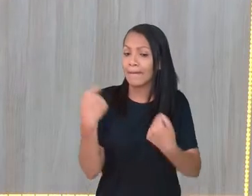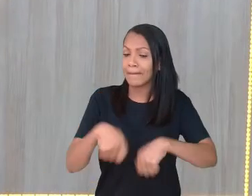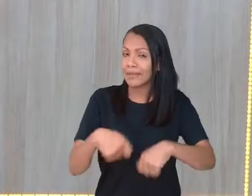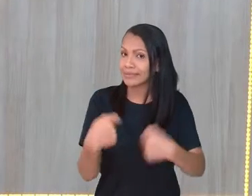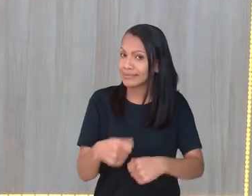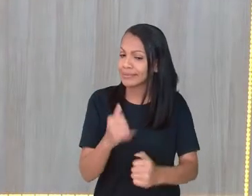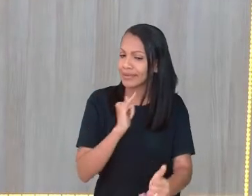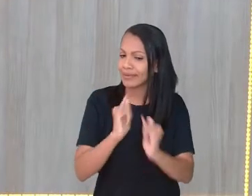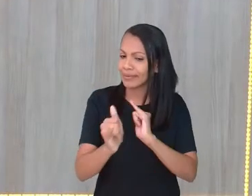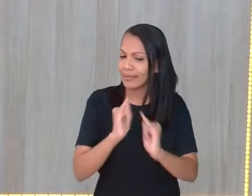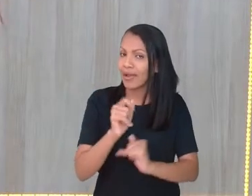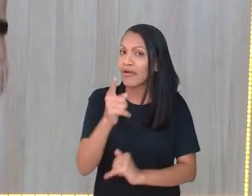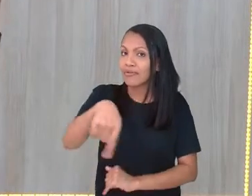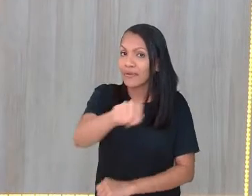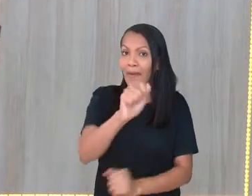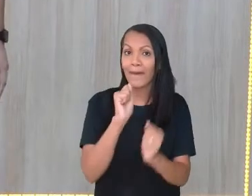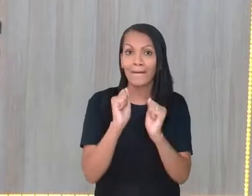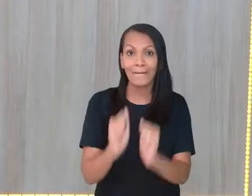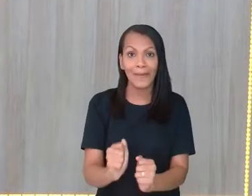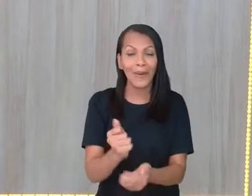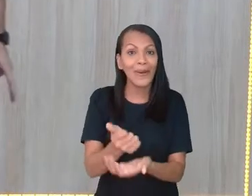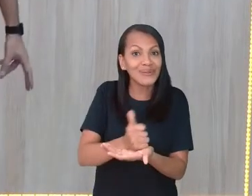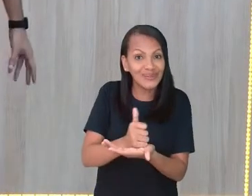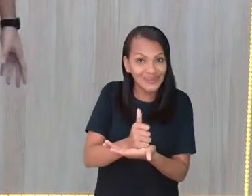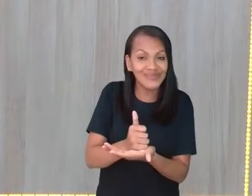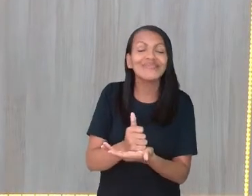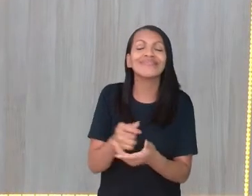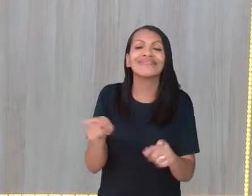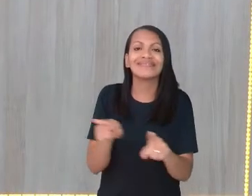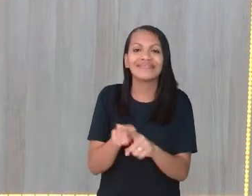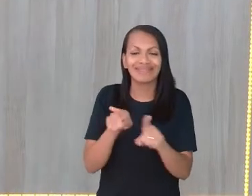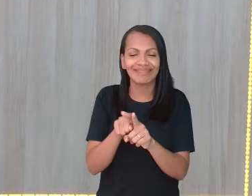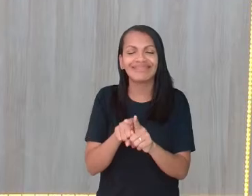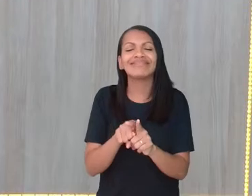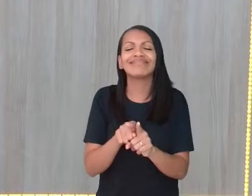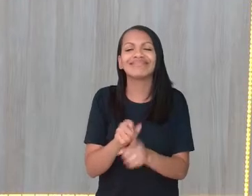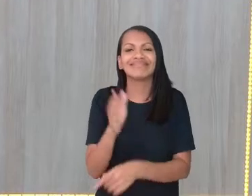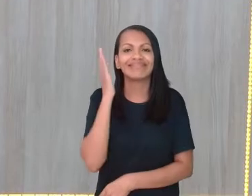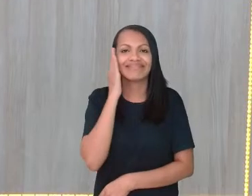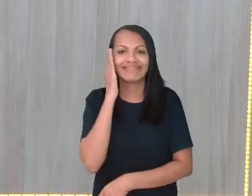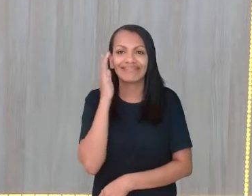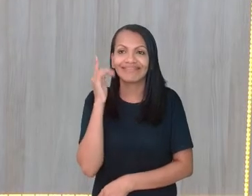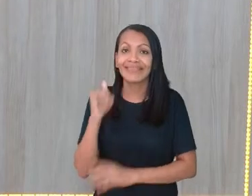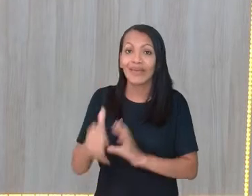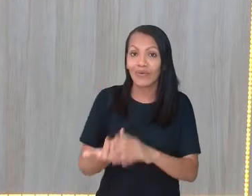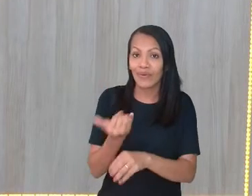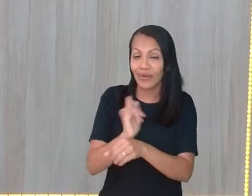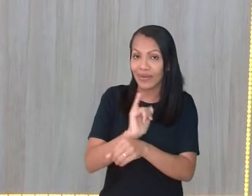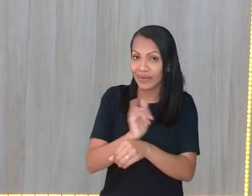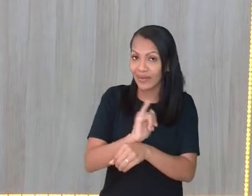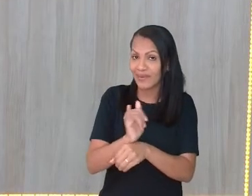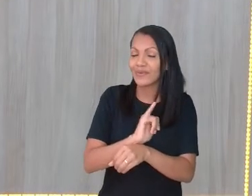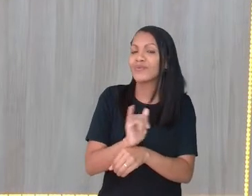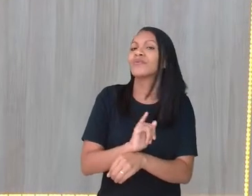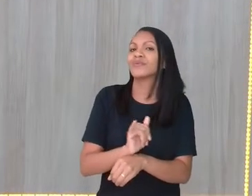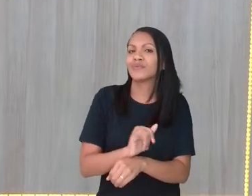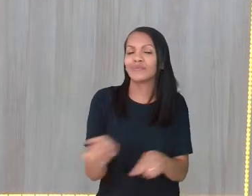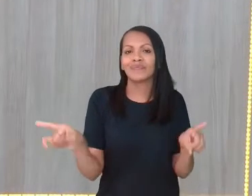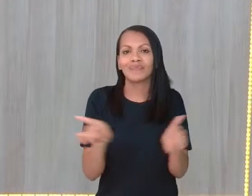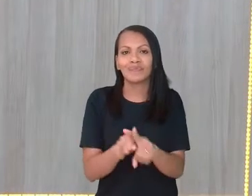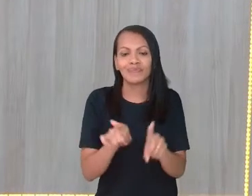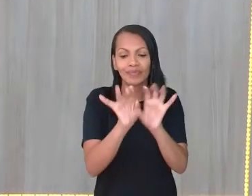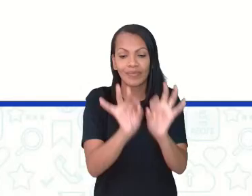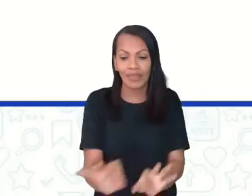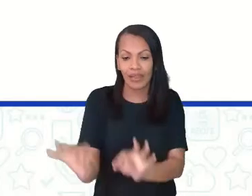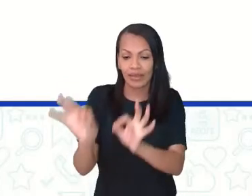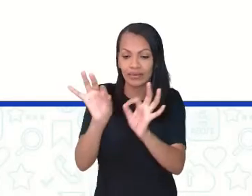Vocês podem jogar aí depois e acessar as redes sociais. Nosso canal do YouTube também está lá disponível para vocês